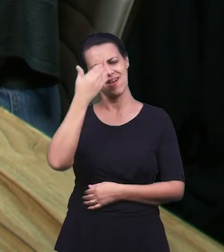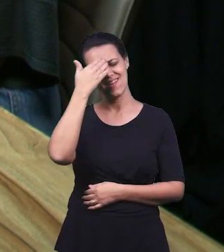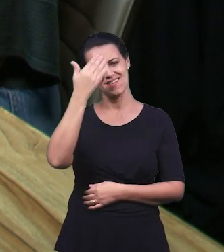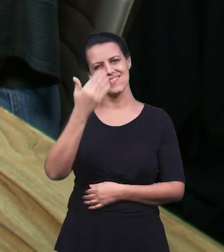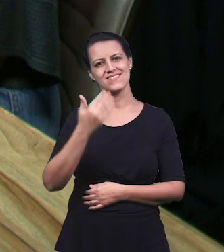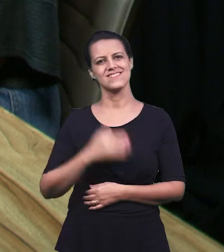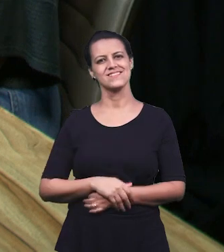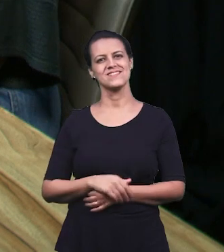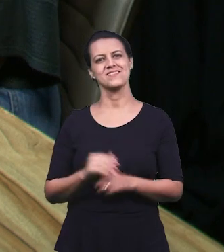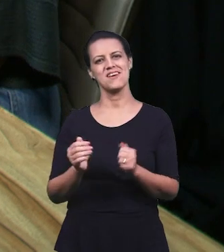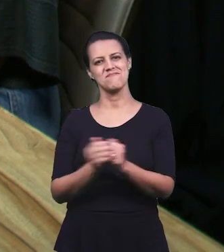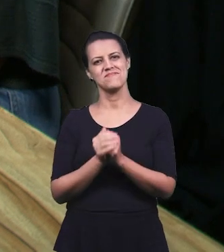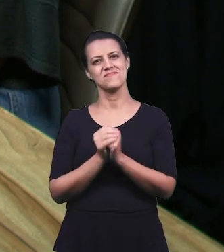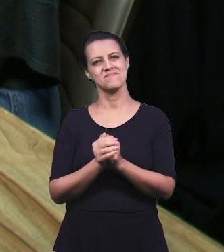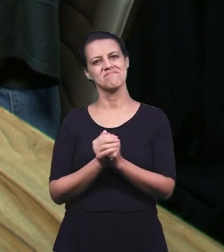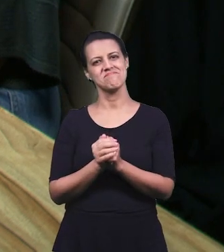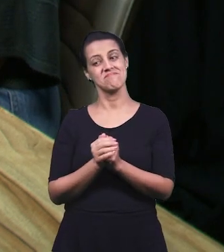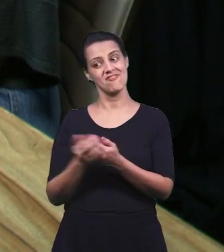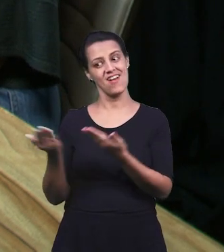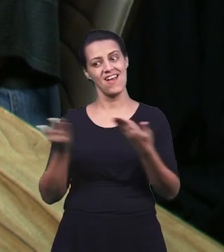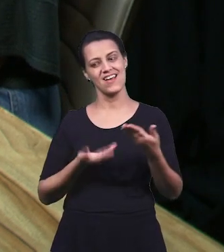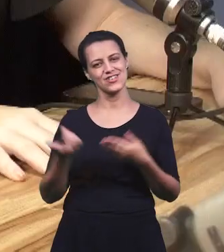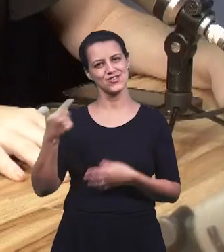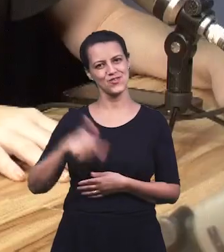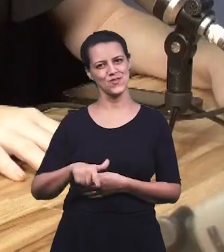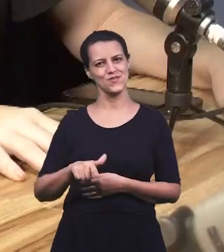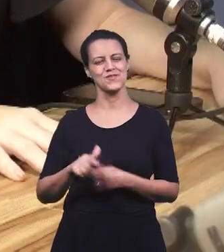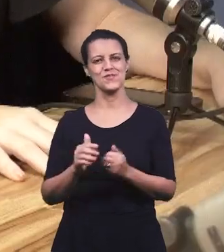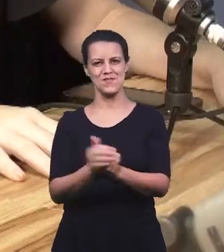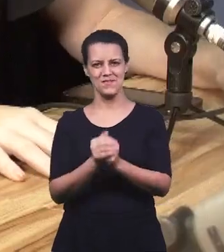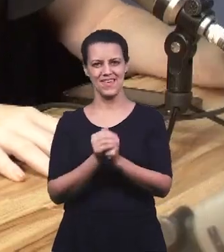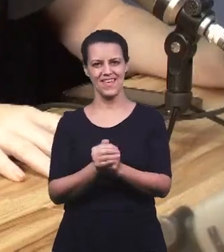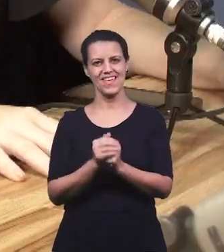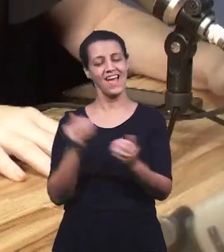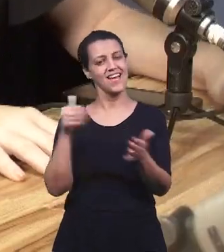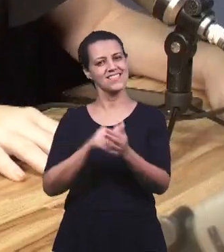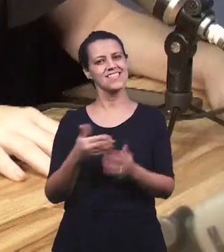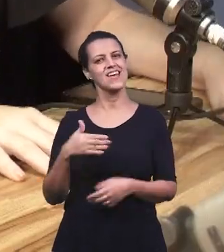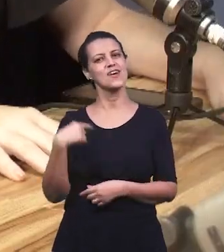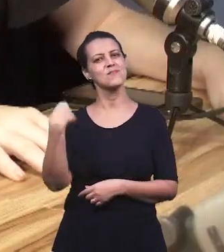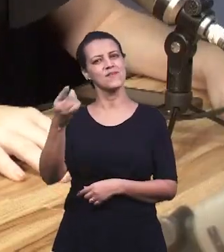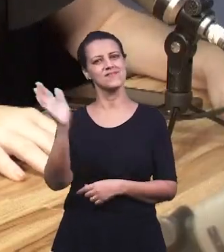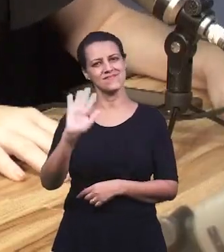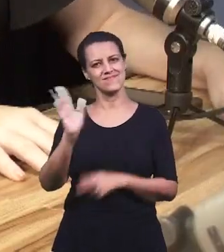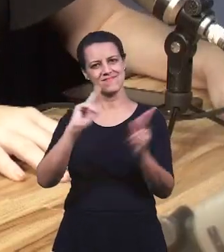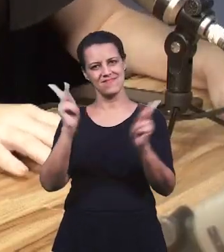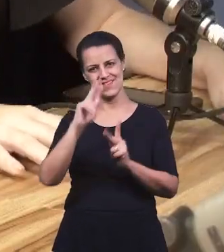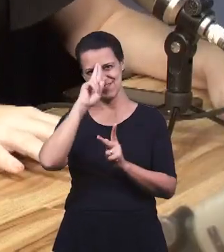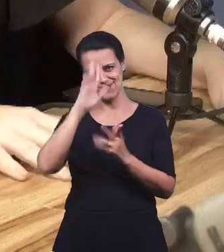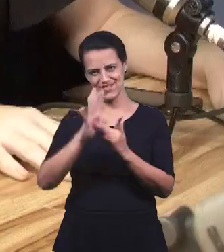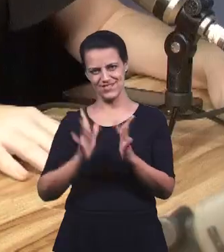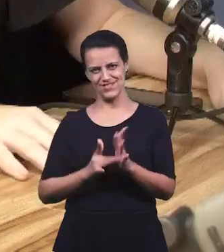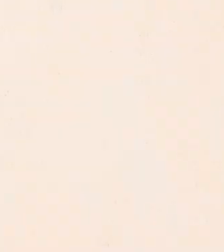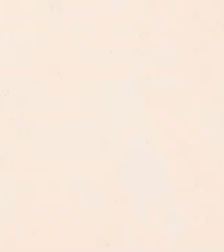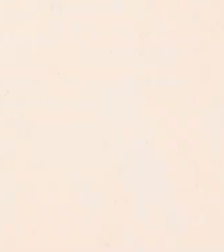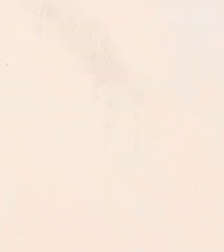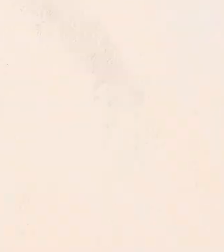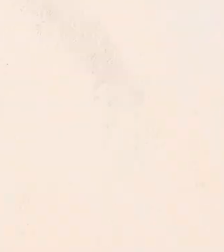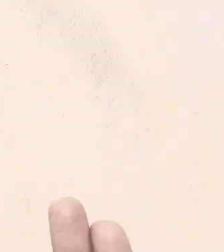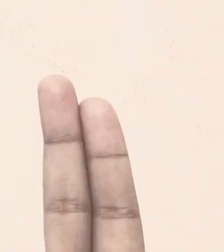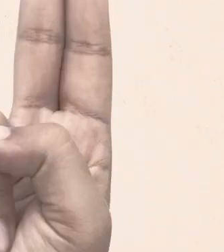estamos à disposição. Amém. Vamos pedir mesmo. Amém. Amém. Então, até o próximo programa. A paz do Senhor Jesus.